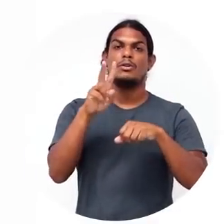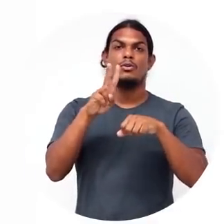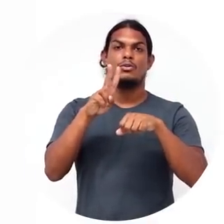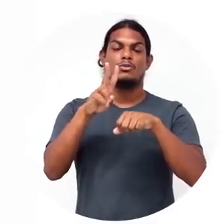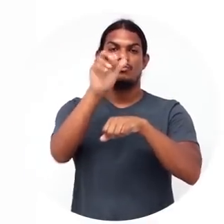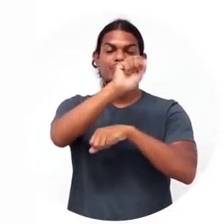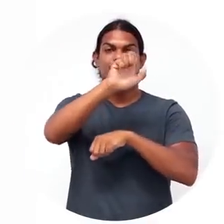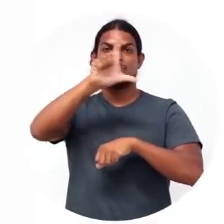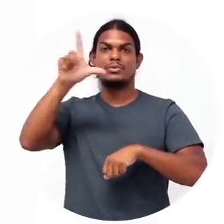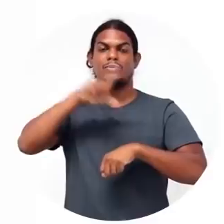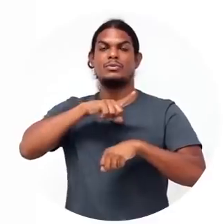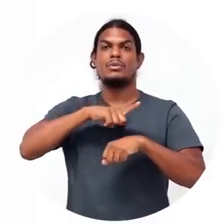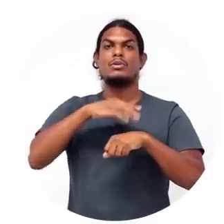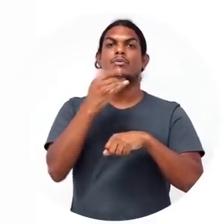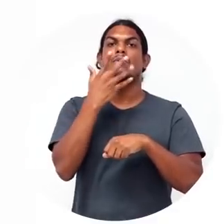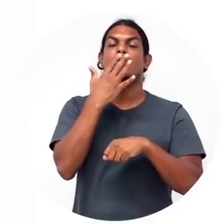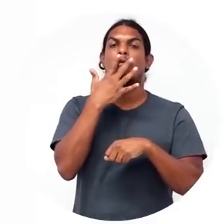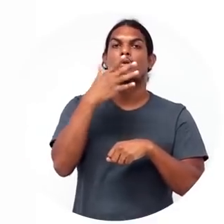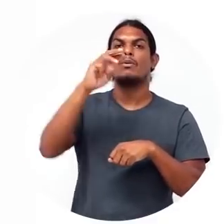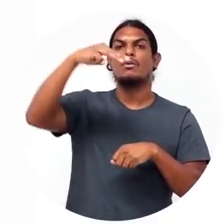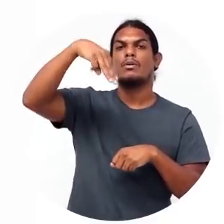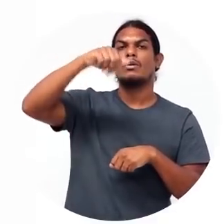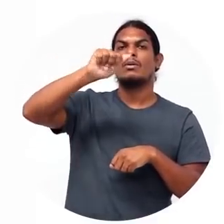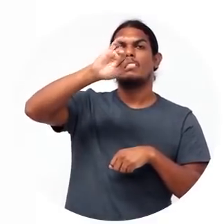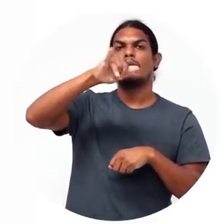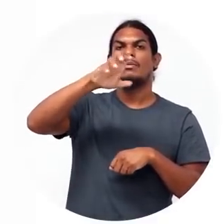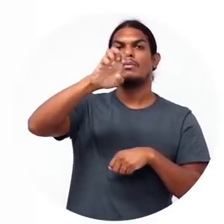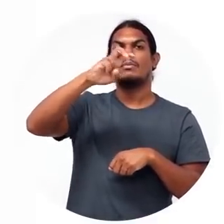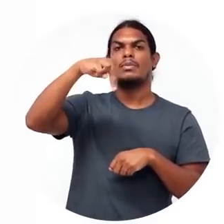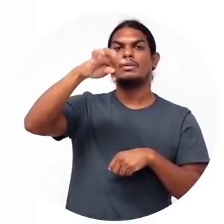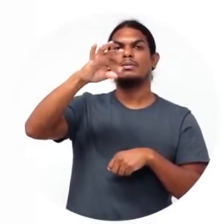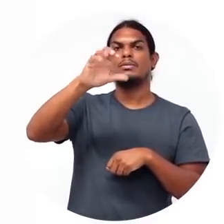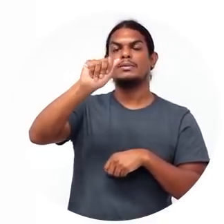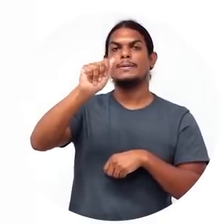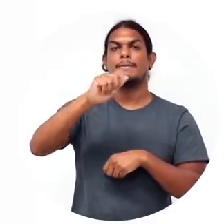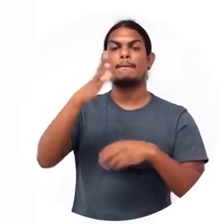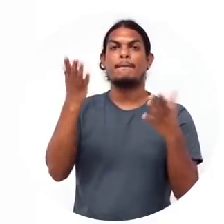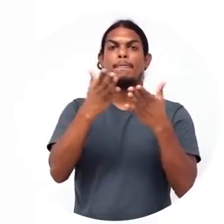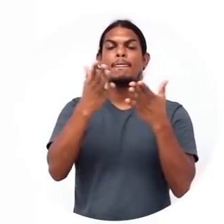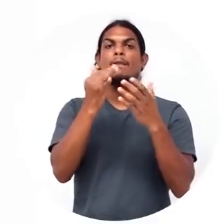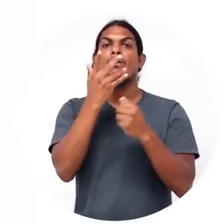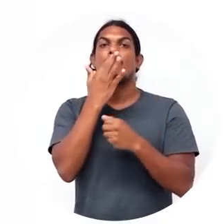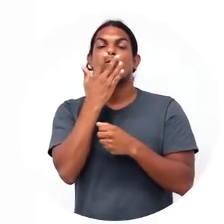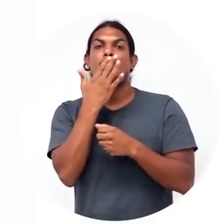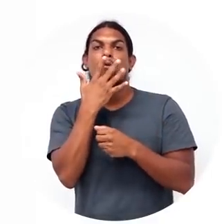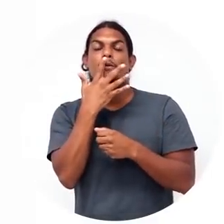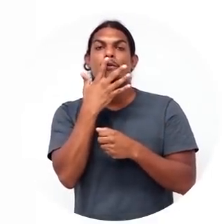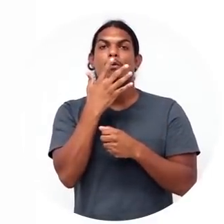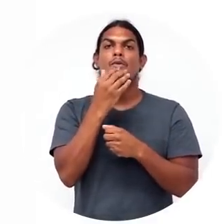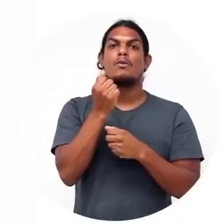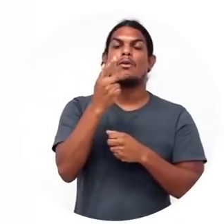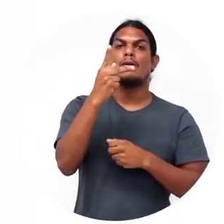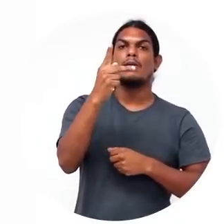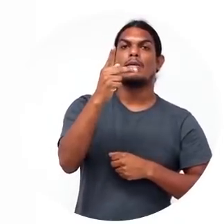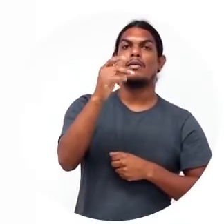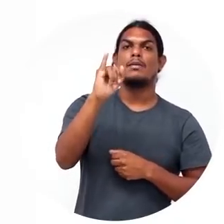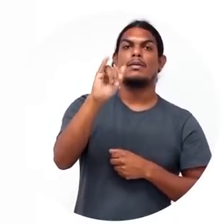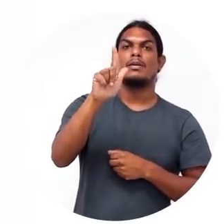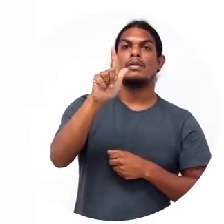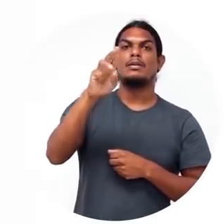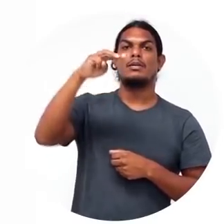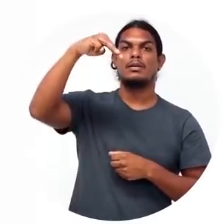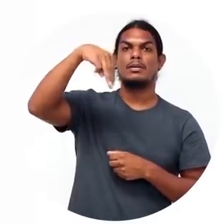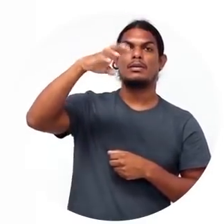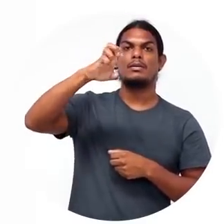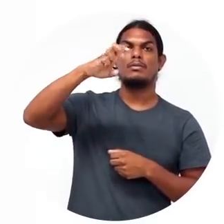magenta. Certo? Agora eu vou falar de cor pigmento secundária. Então, eu tinha lá o ciano,